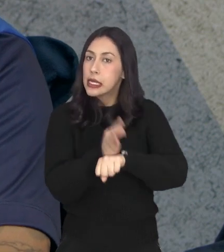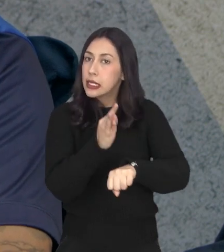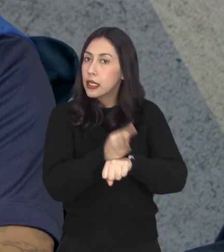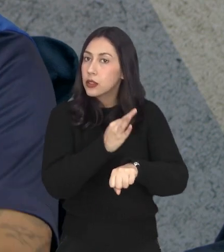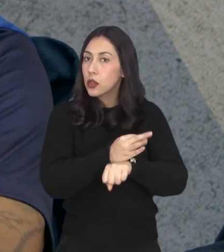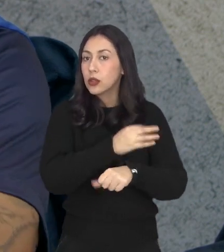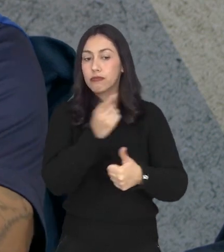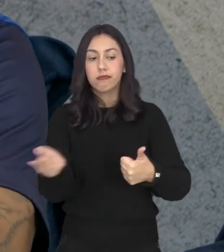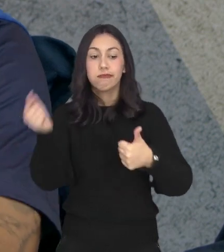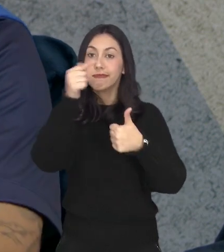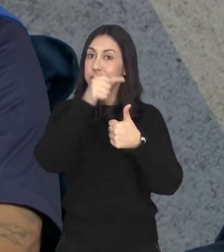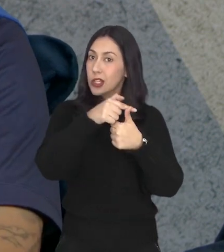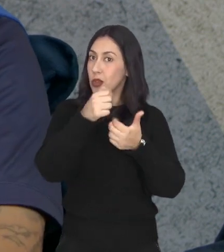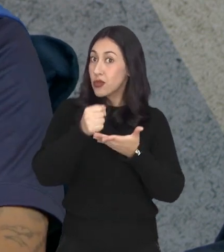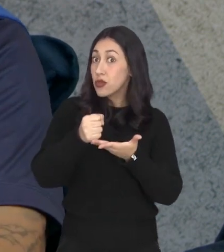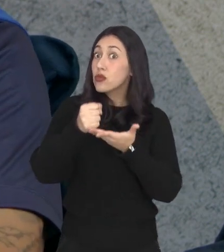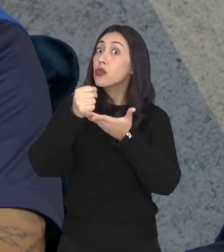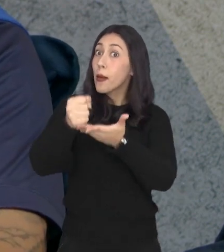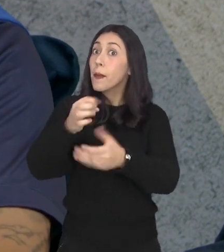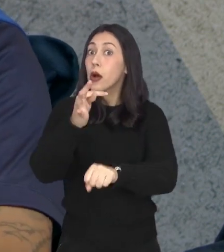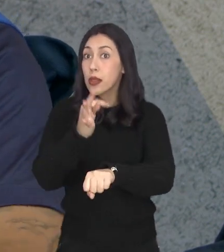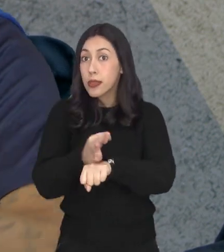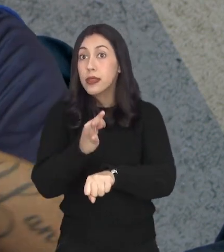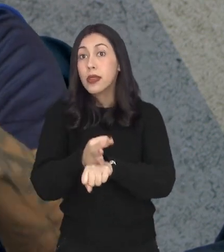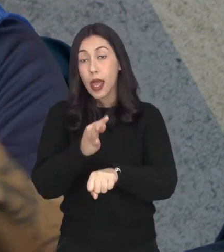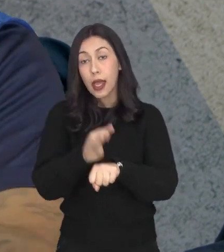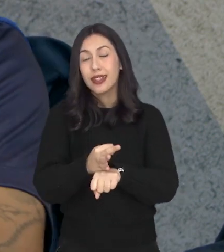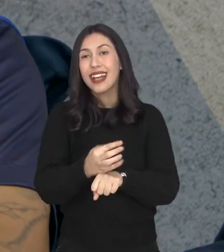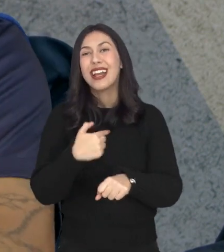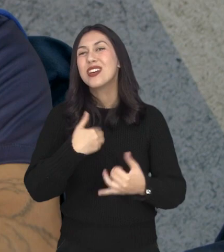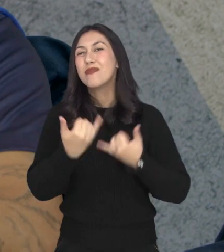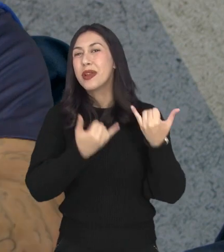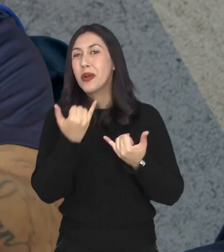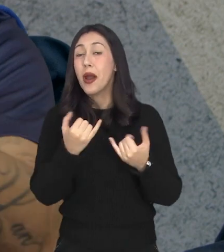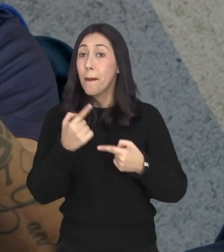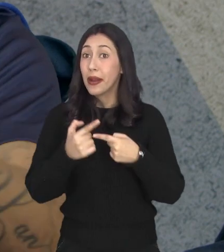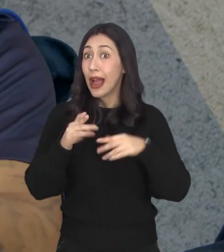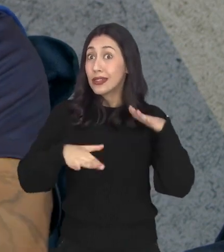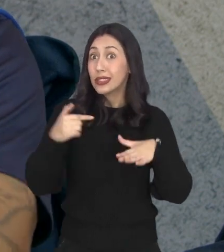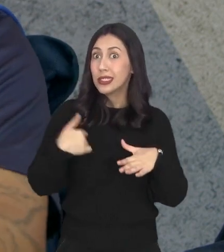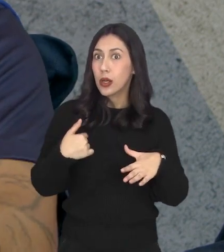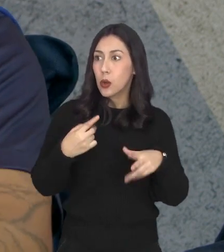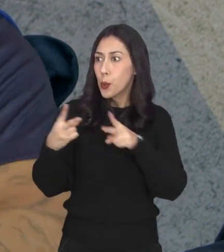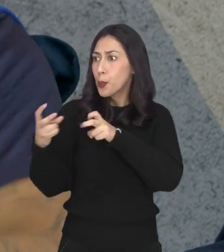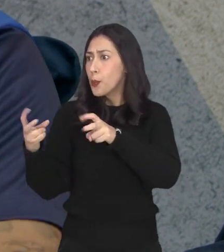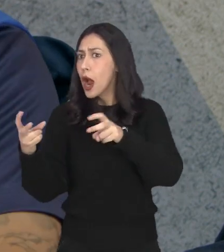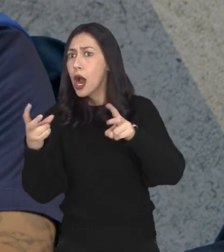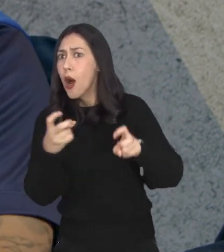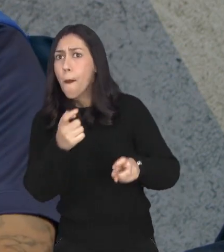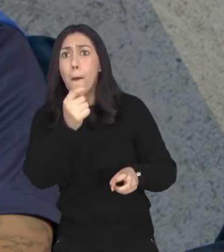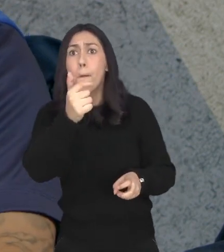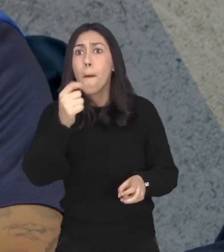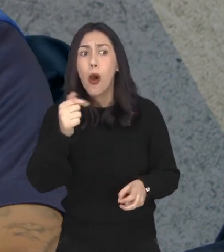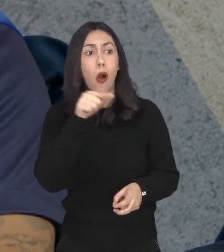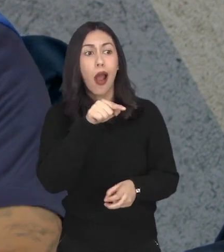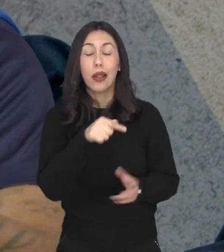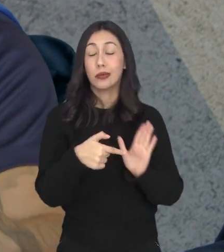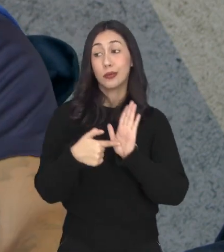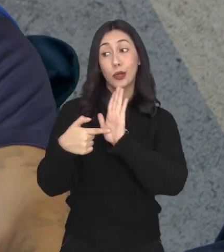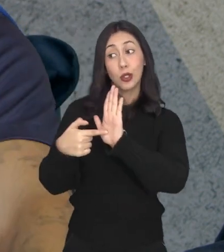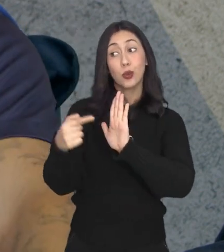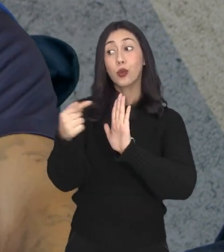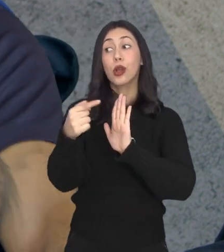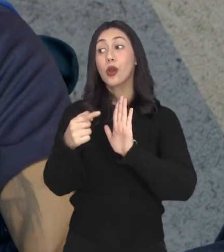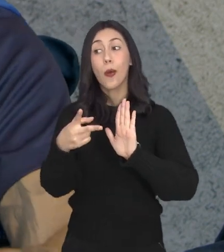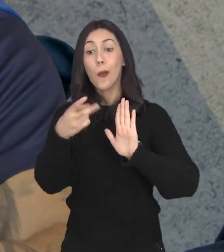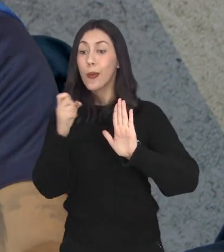Matheus Mariano, que é meu auxiliar técnico, que ele me auxilia, que eu brinco com ele, que ele é meu olho que eu não estou vendo. Ele que está ali sempre me